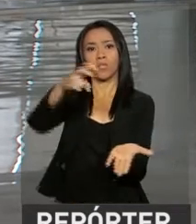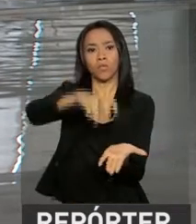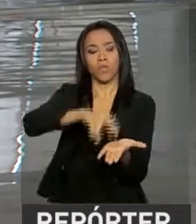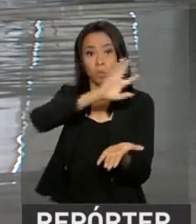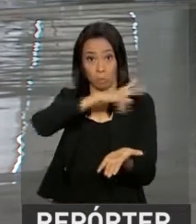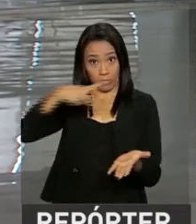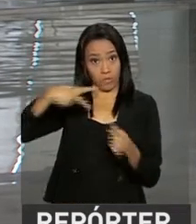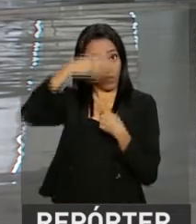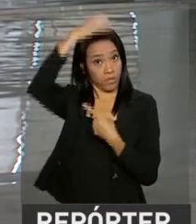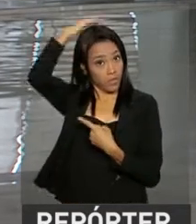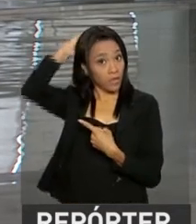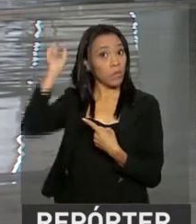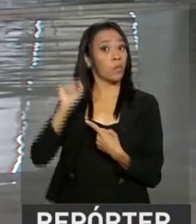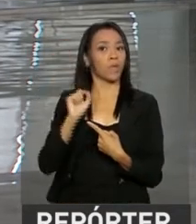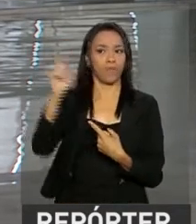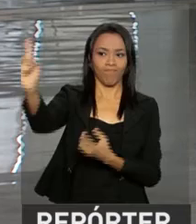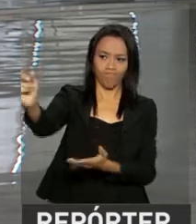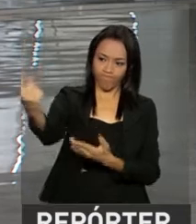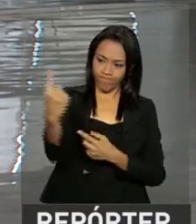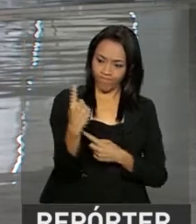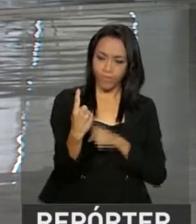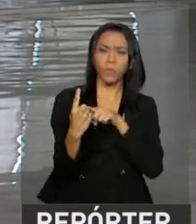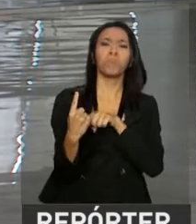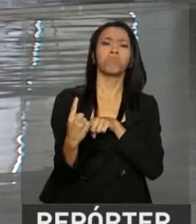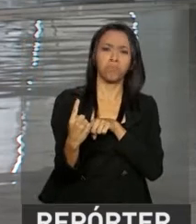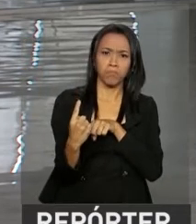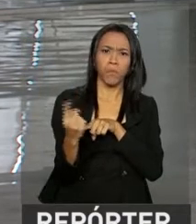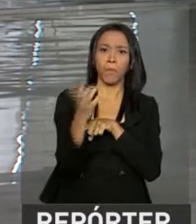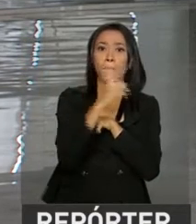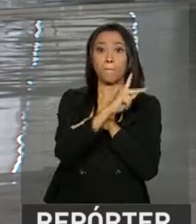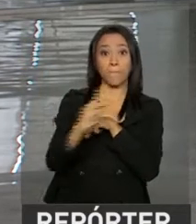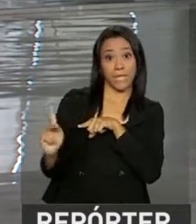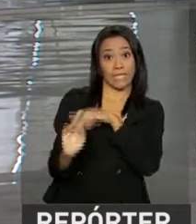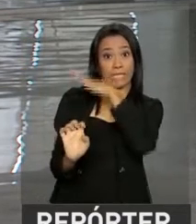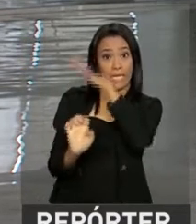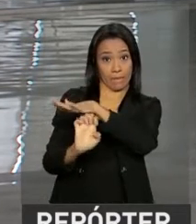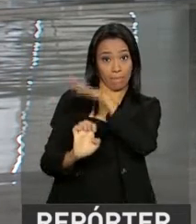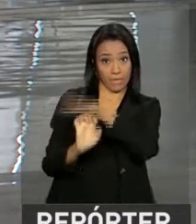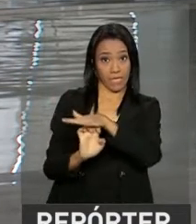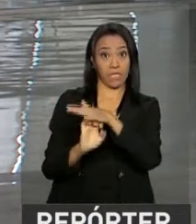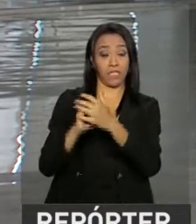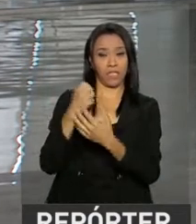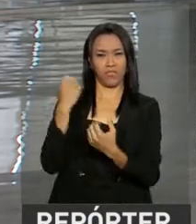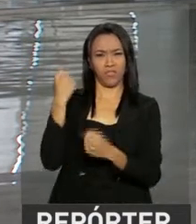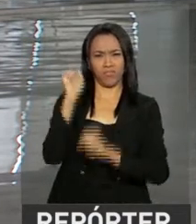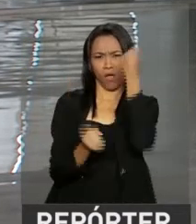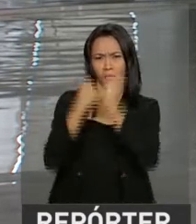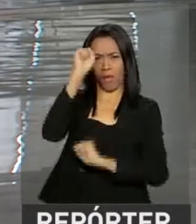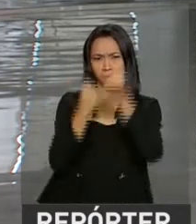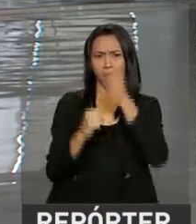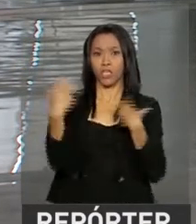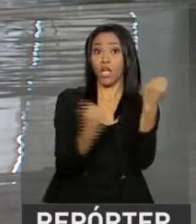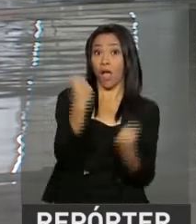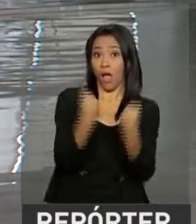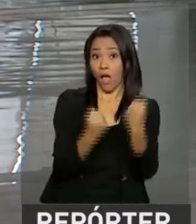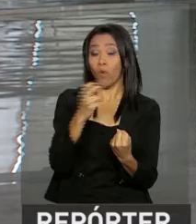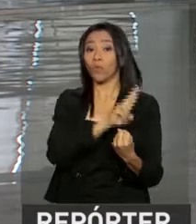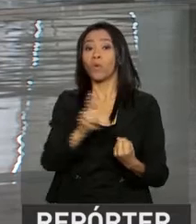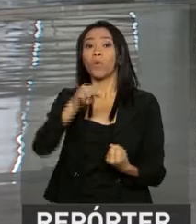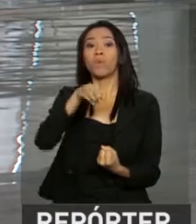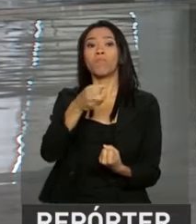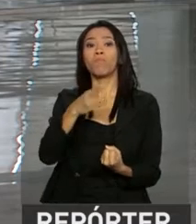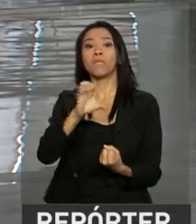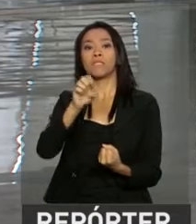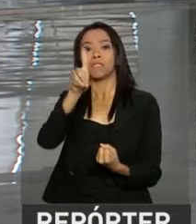michel temer recebe o presidente da mercer mercedes benz do brasil depois ele se reúne com lideranças do